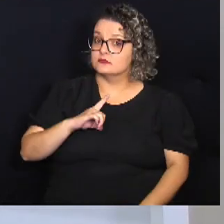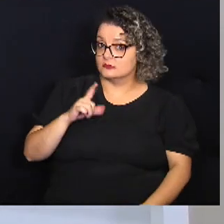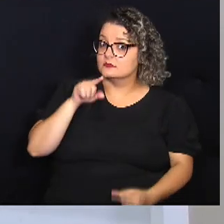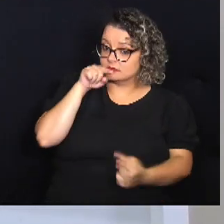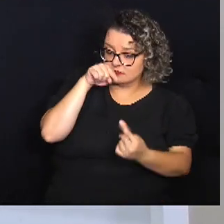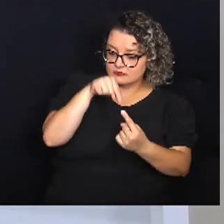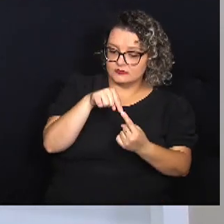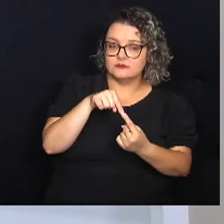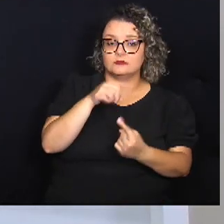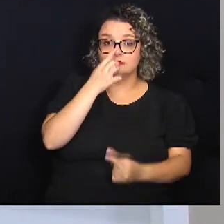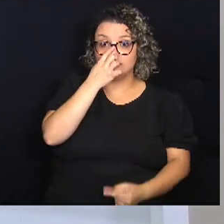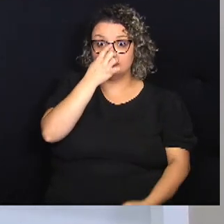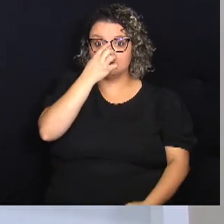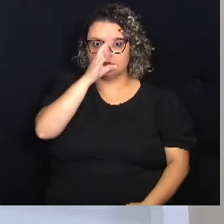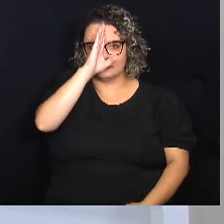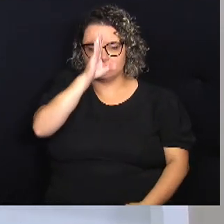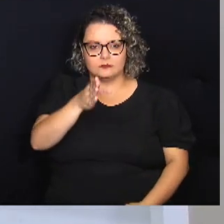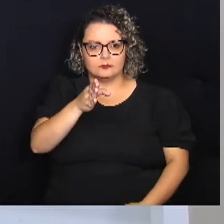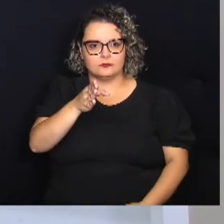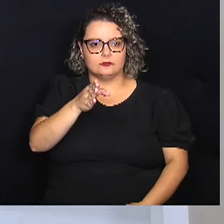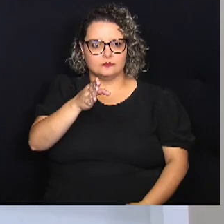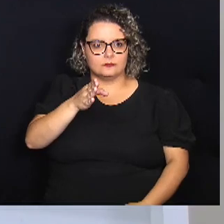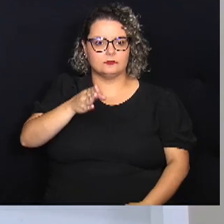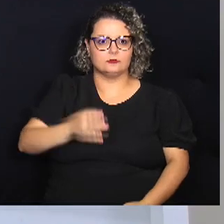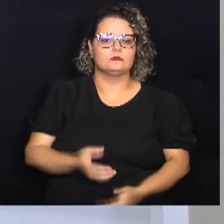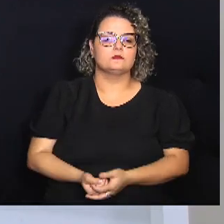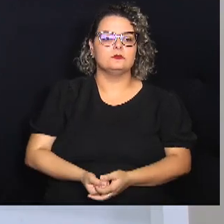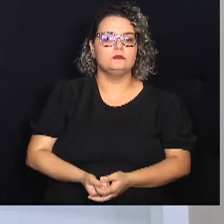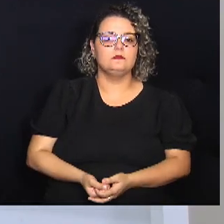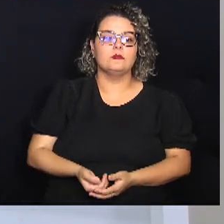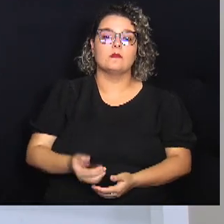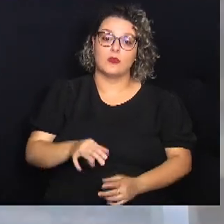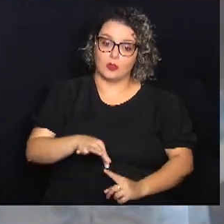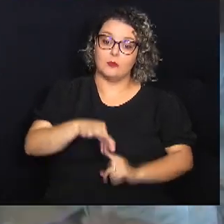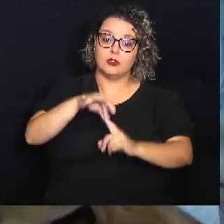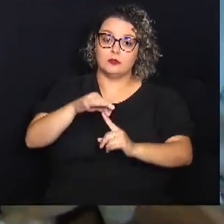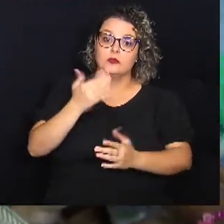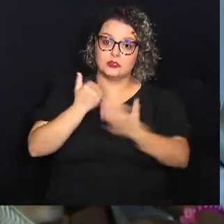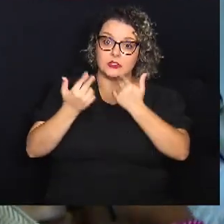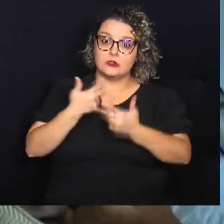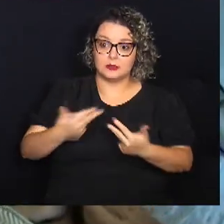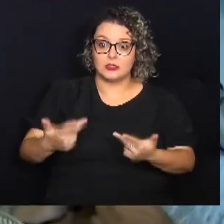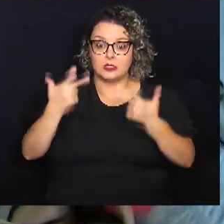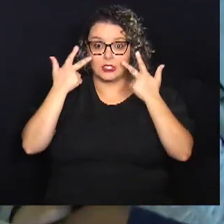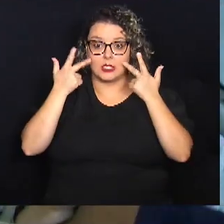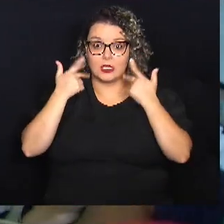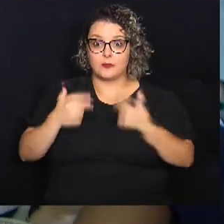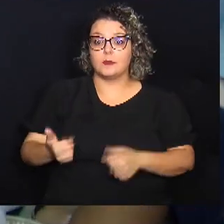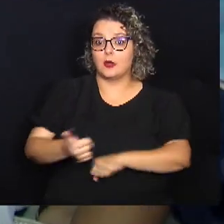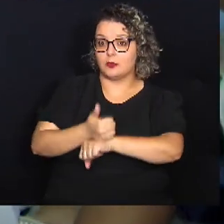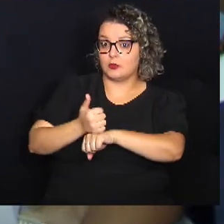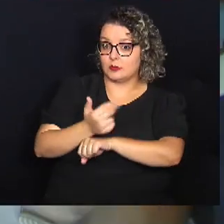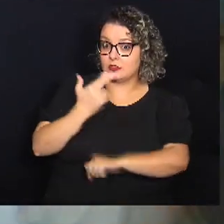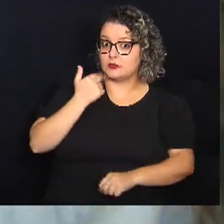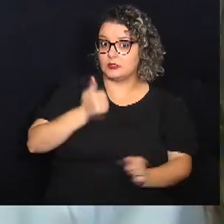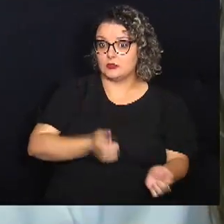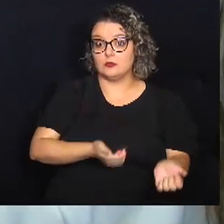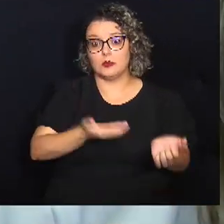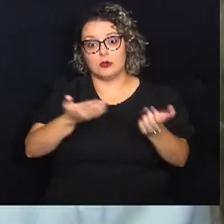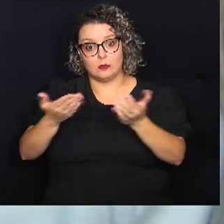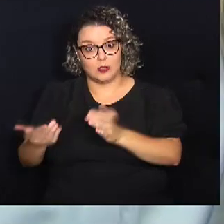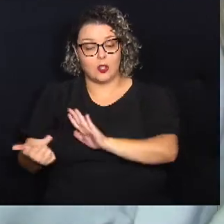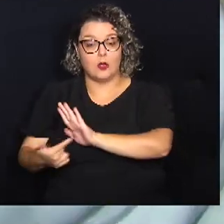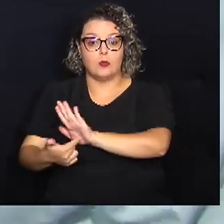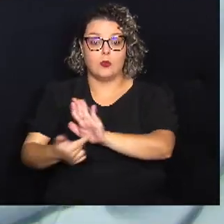principal finalidade privilegiar os alimentos naturais. A nutricionista fez uma apresentação mostrando